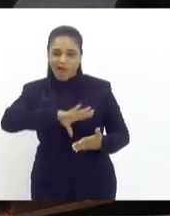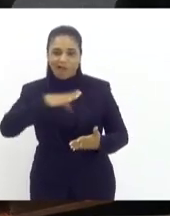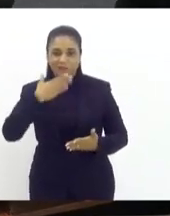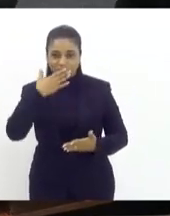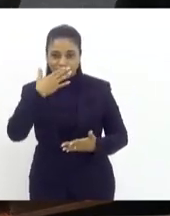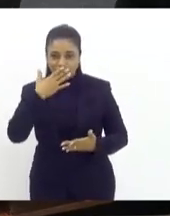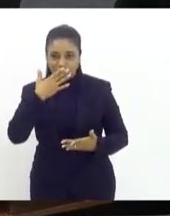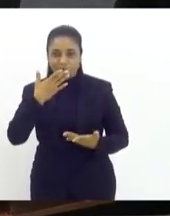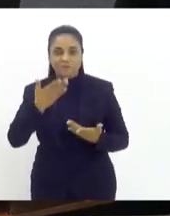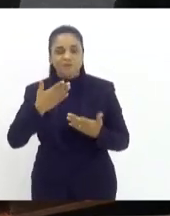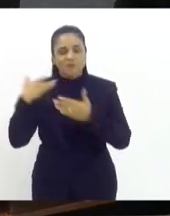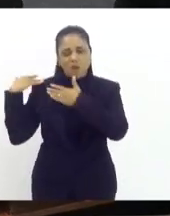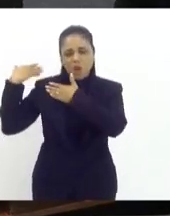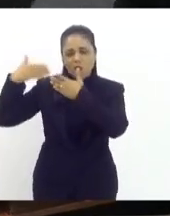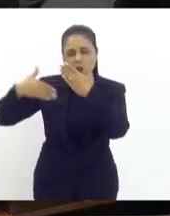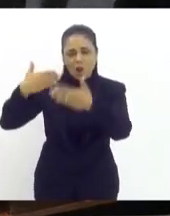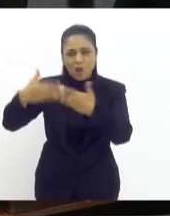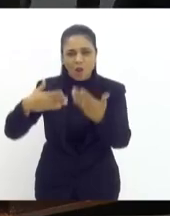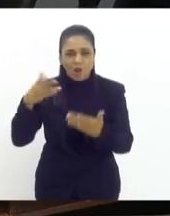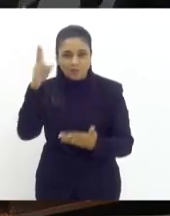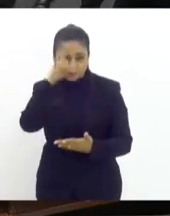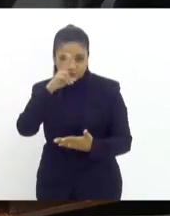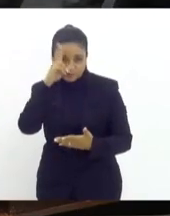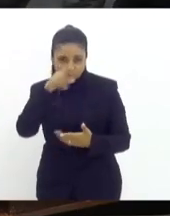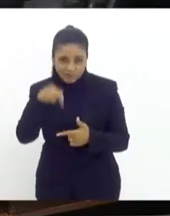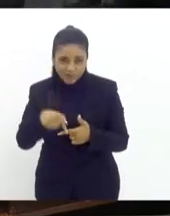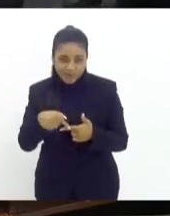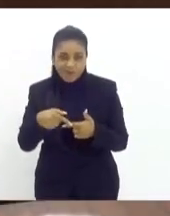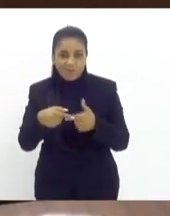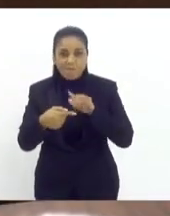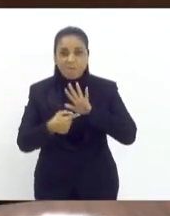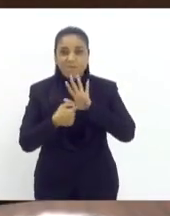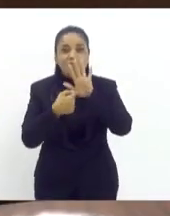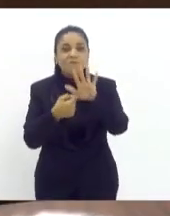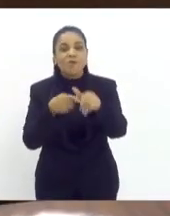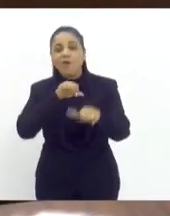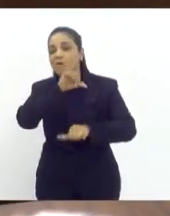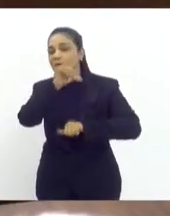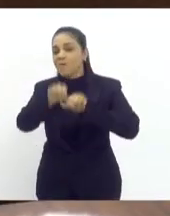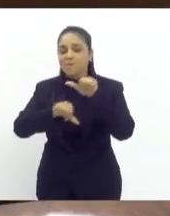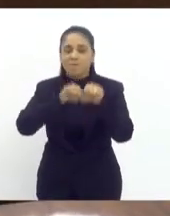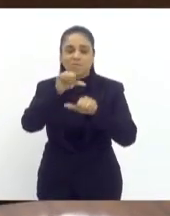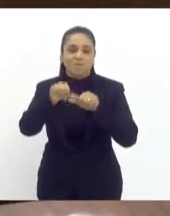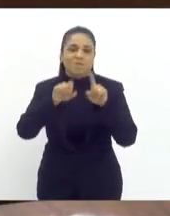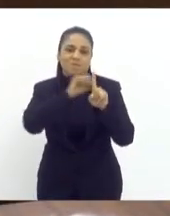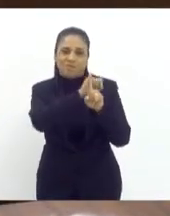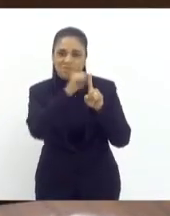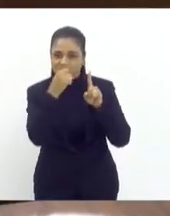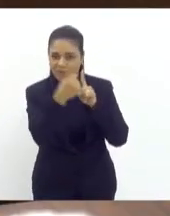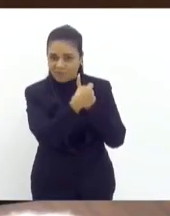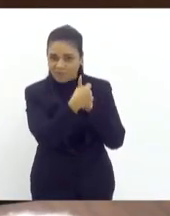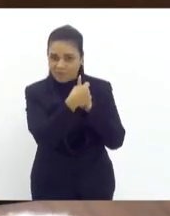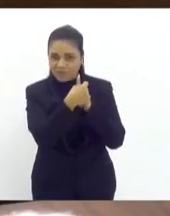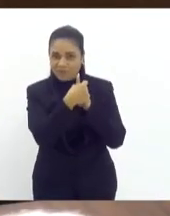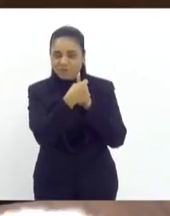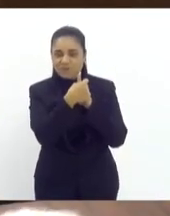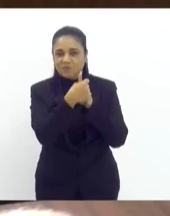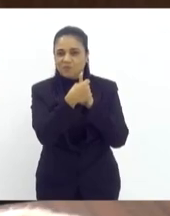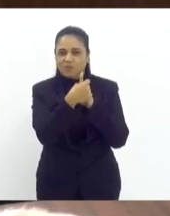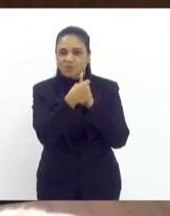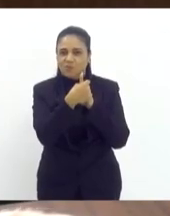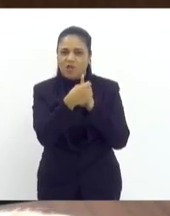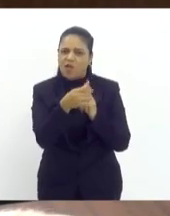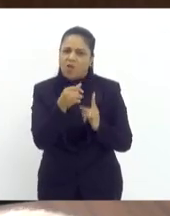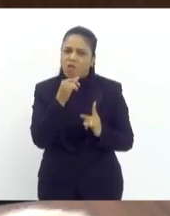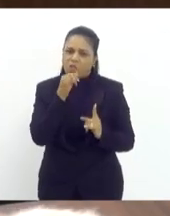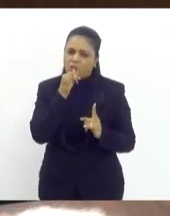ao longo da sua história fazendo aí a grande transformação social não é à toa que